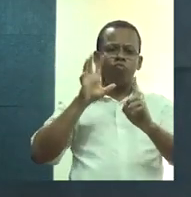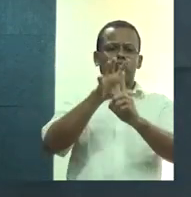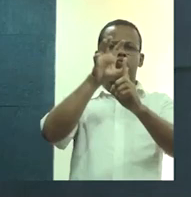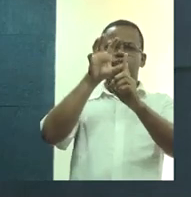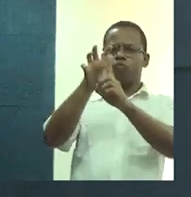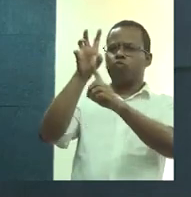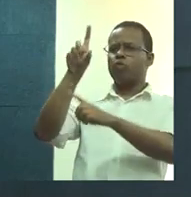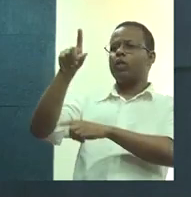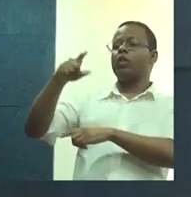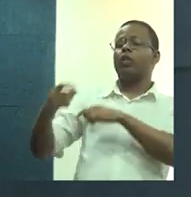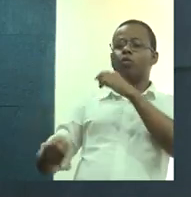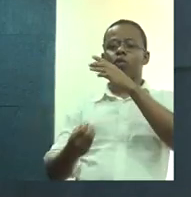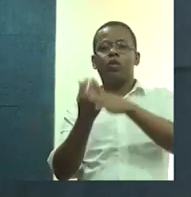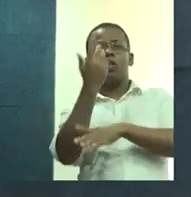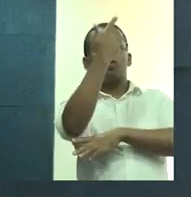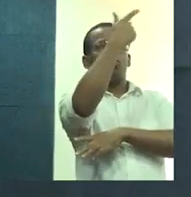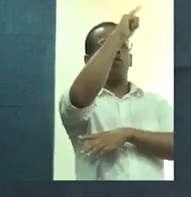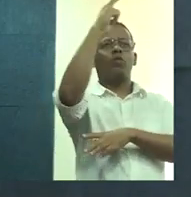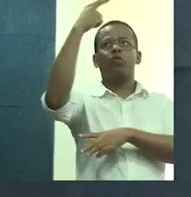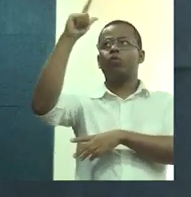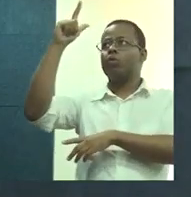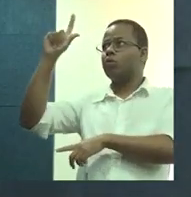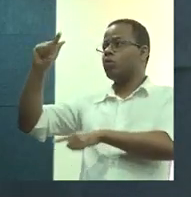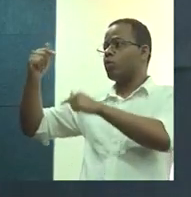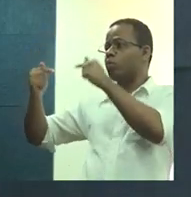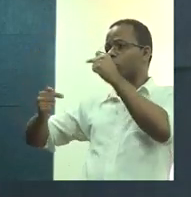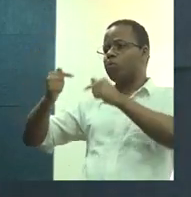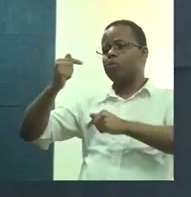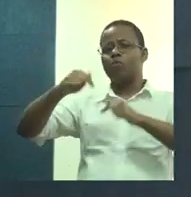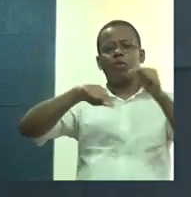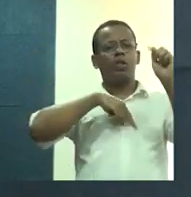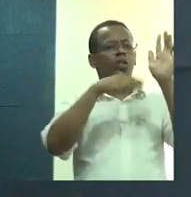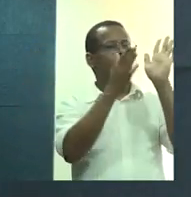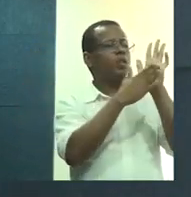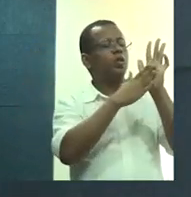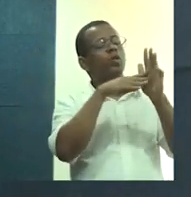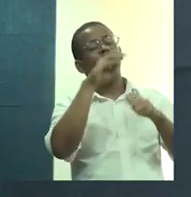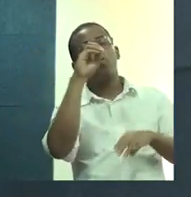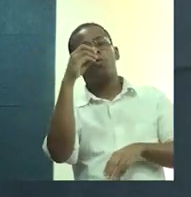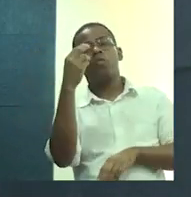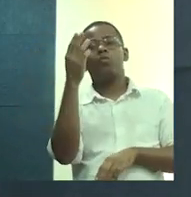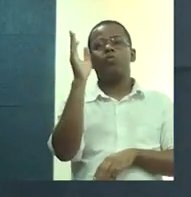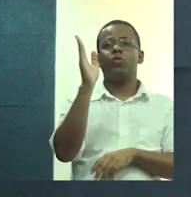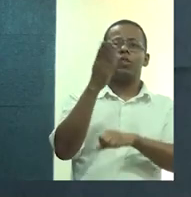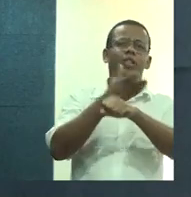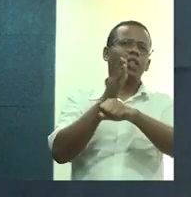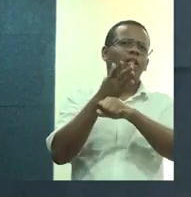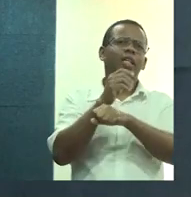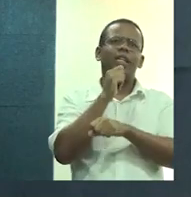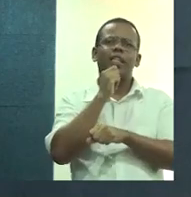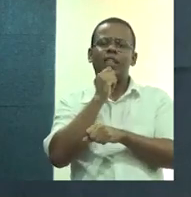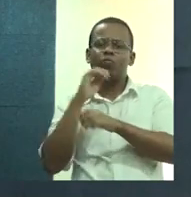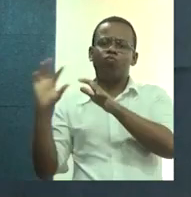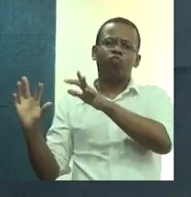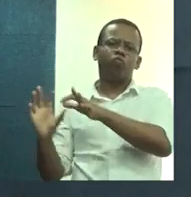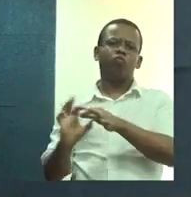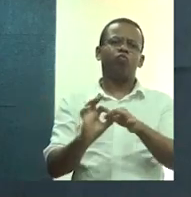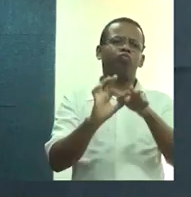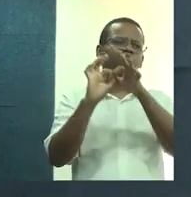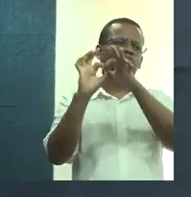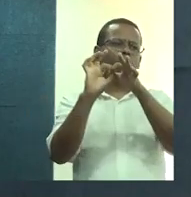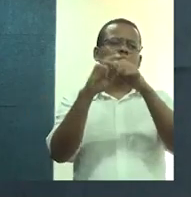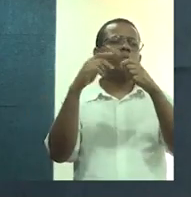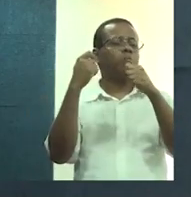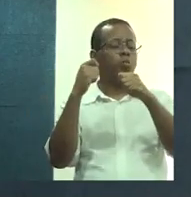uma série de outras políticas que estão sendo propostas ou às vezes já estão em execução pelo Governo Federal mas que não são articuladas entre